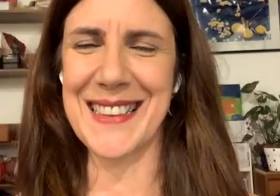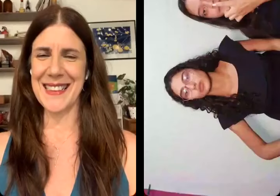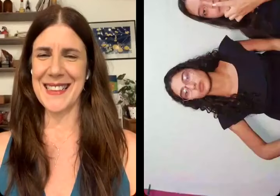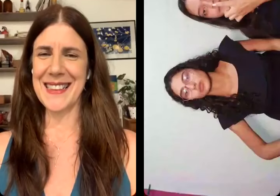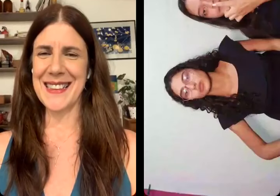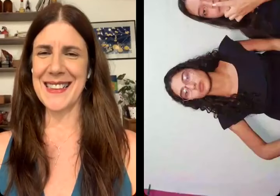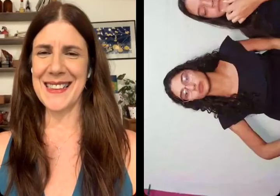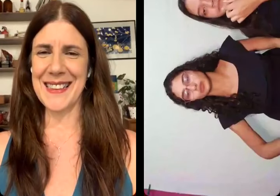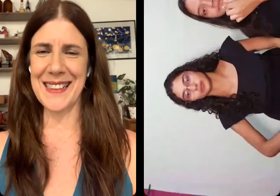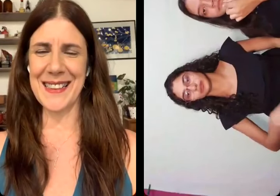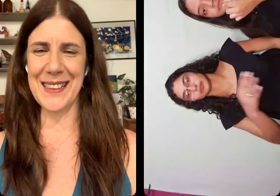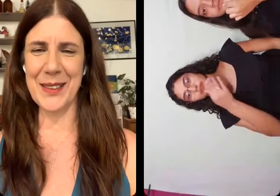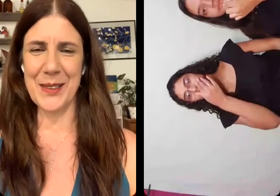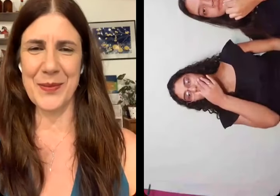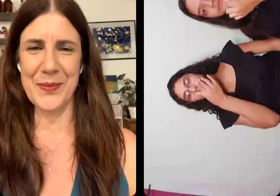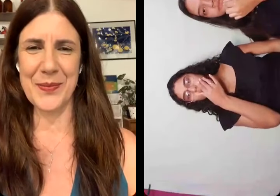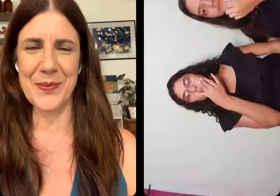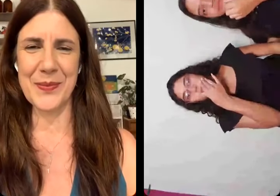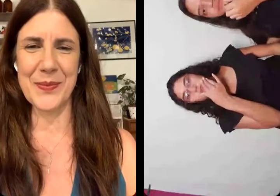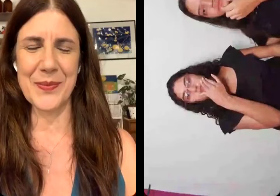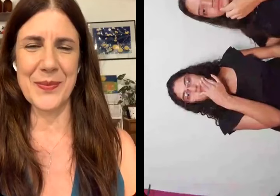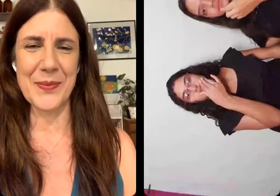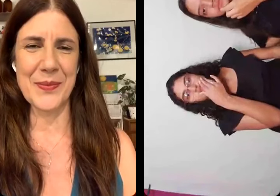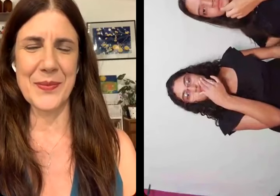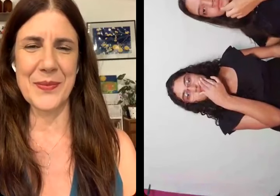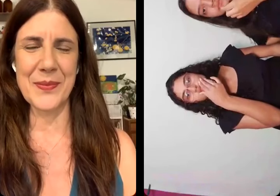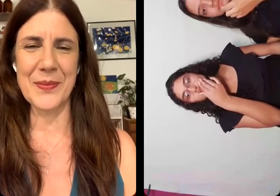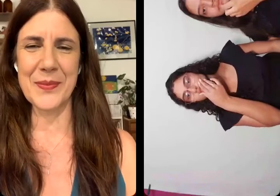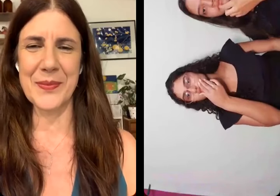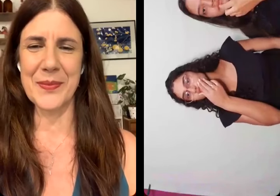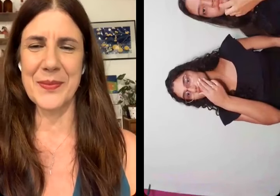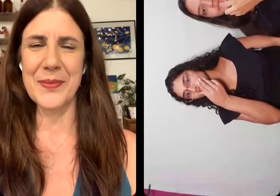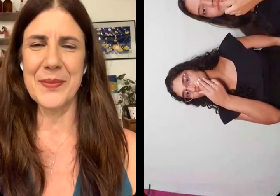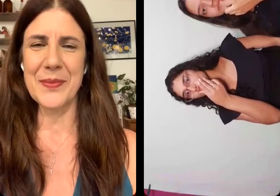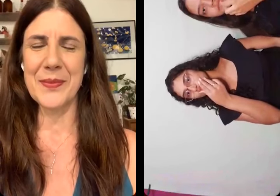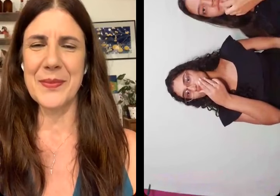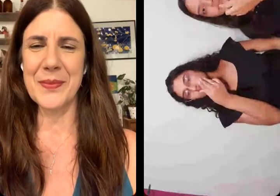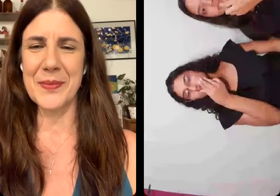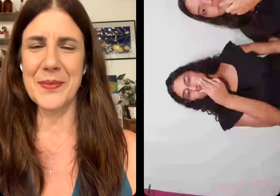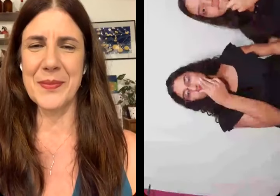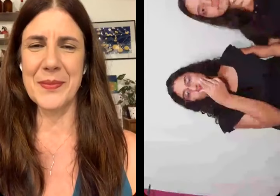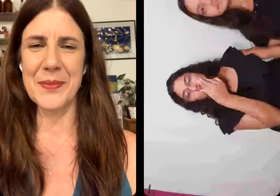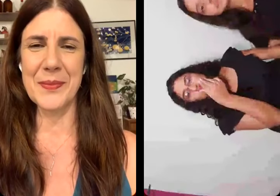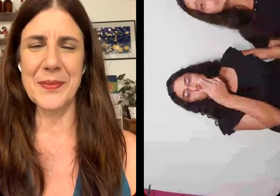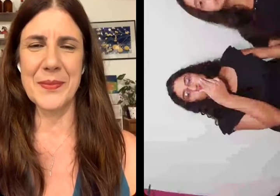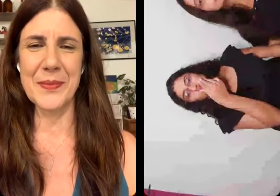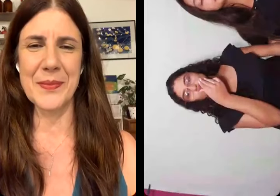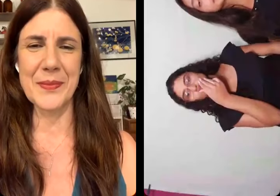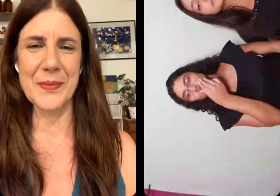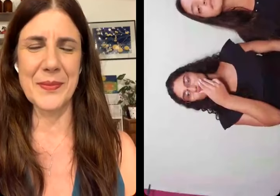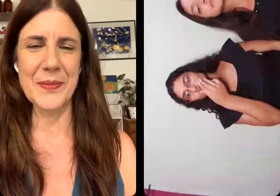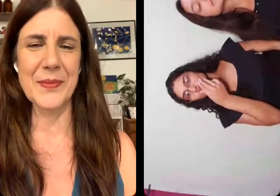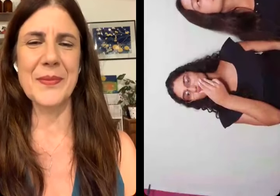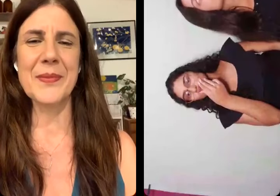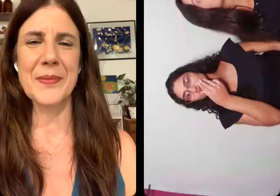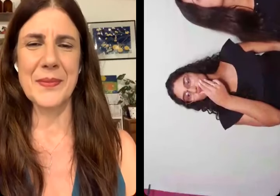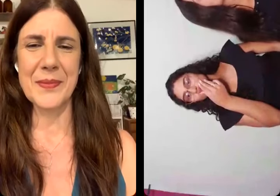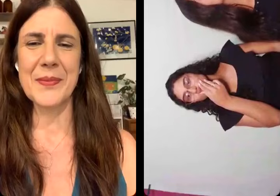Pra ela contar sobre esse novo projeto. E aí, gente já vai fazer a nossa autodescrição.